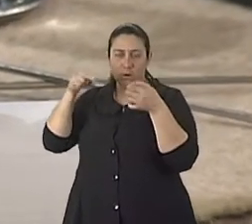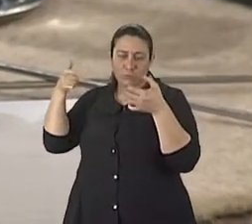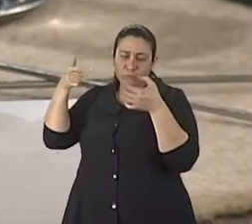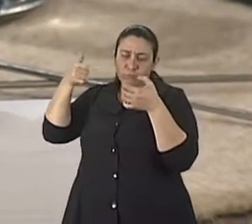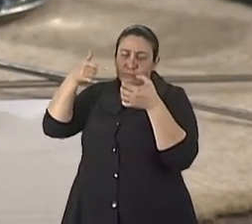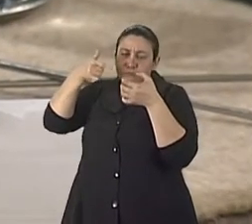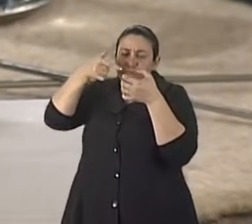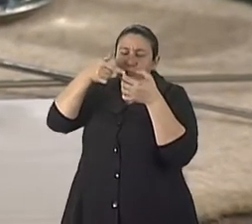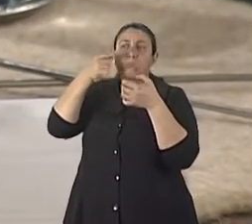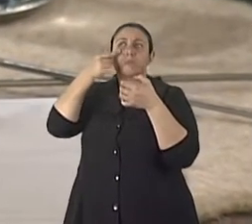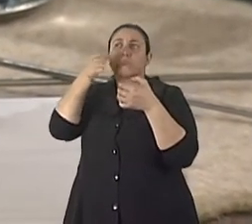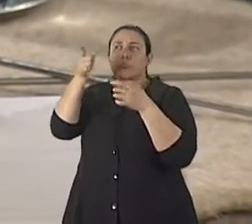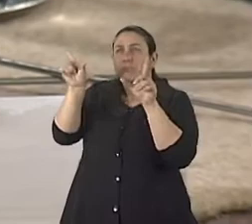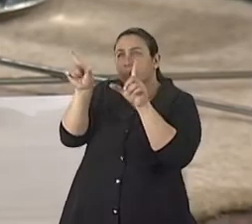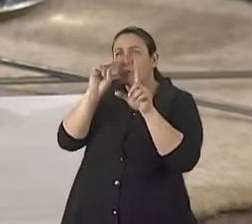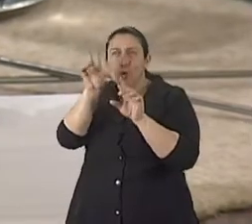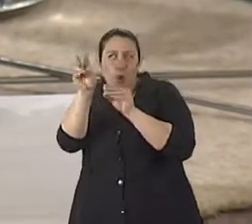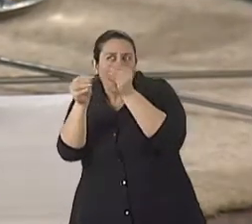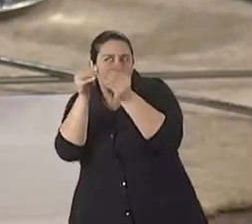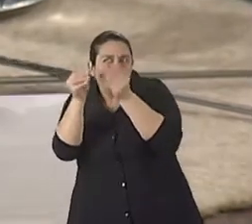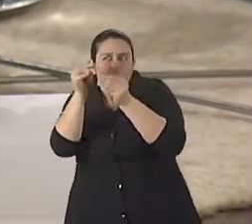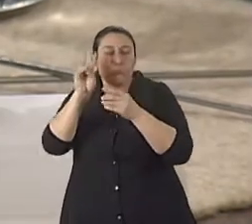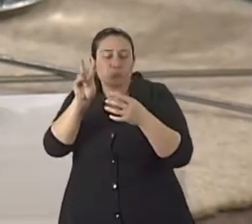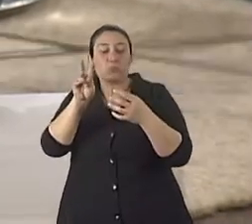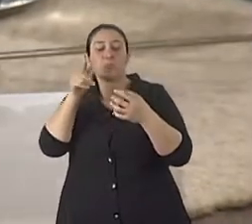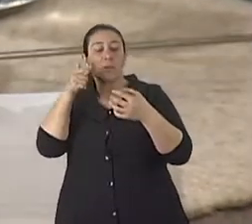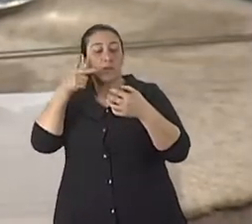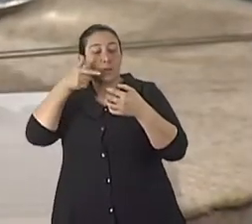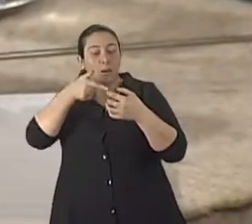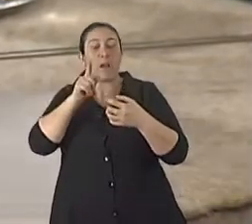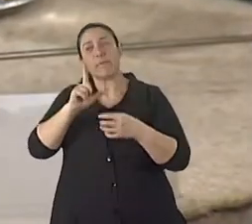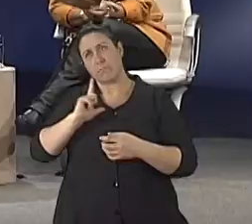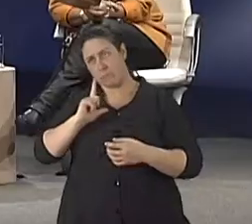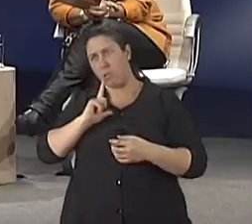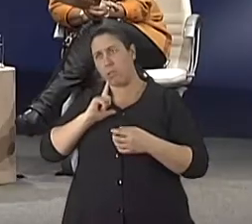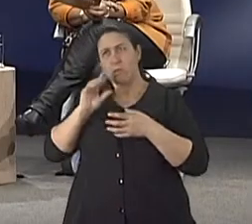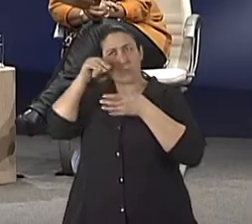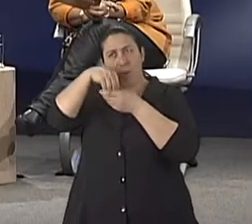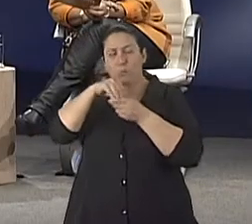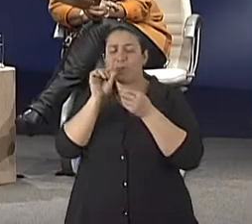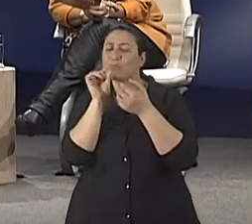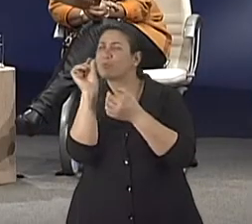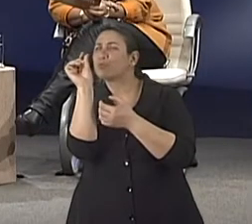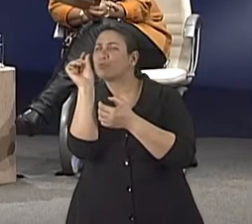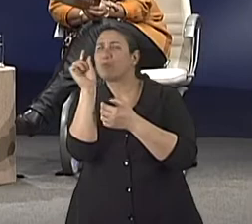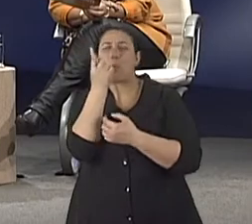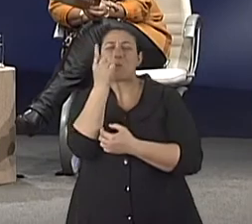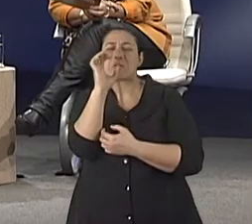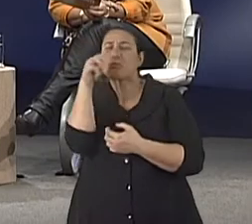doutor é o índice forma digamos a hérnia de disco essa cana então é percutânea feito um corte menor que um centímetro